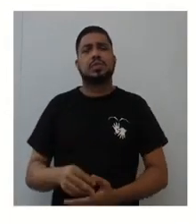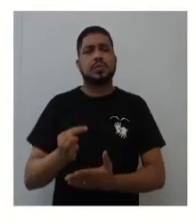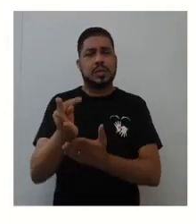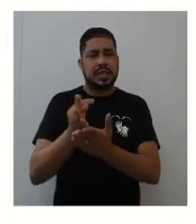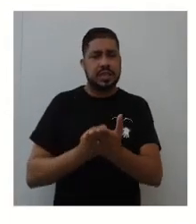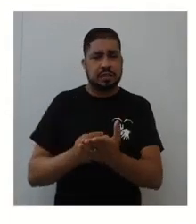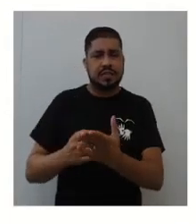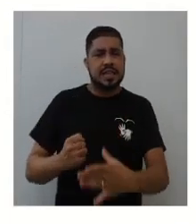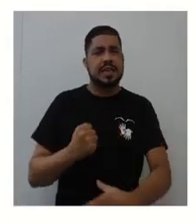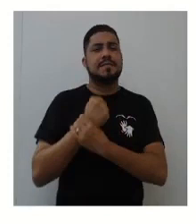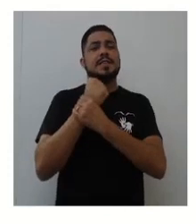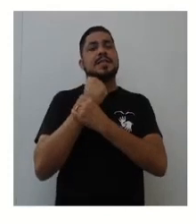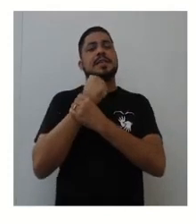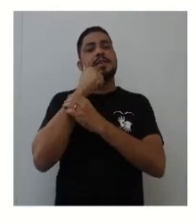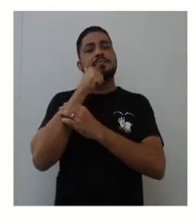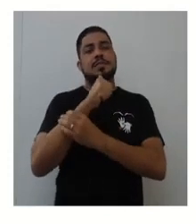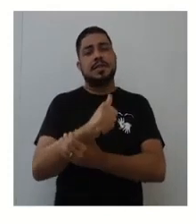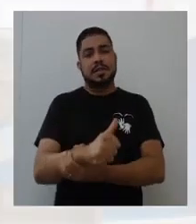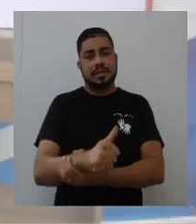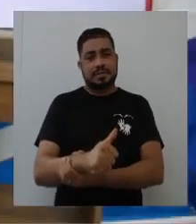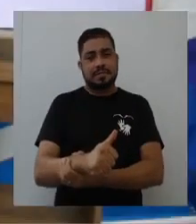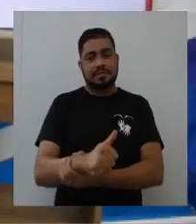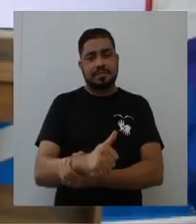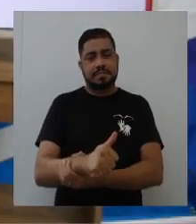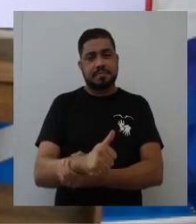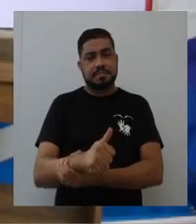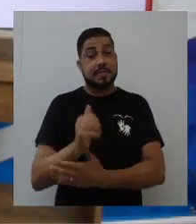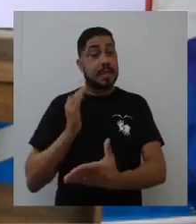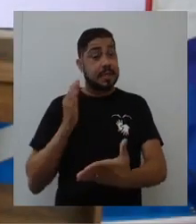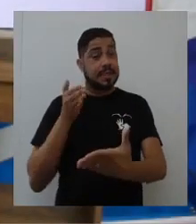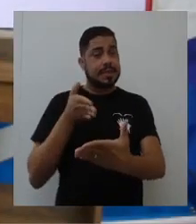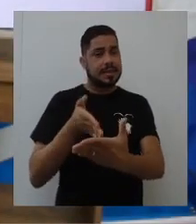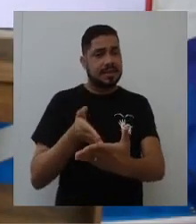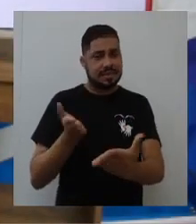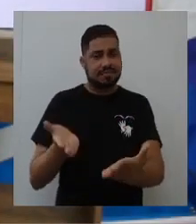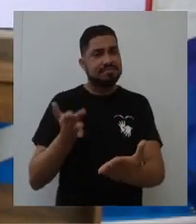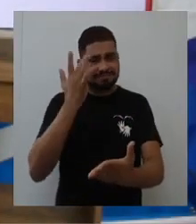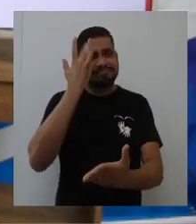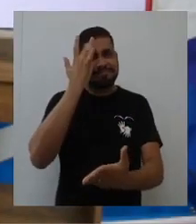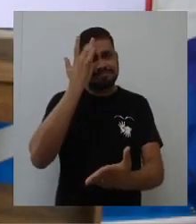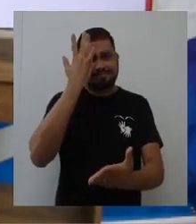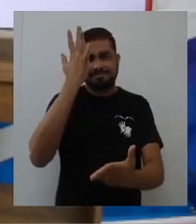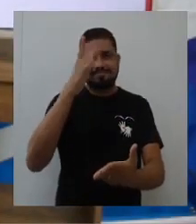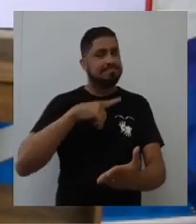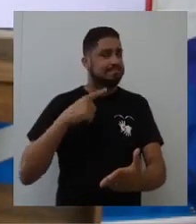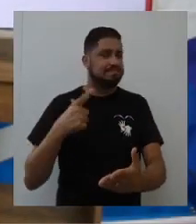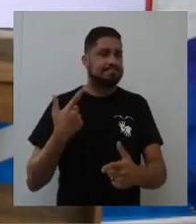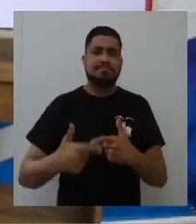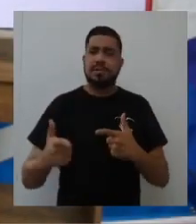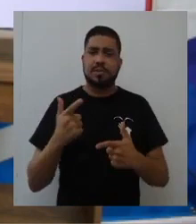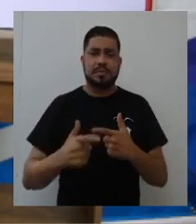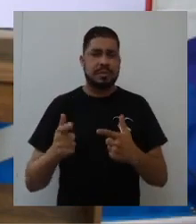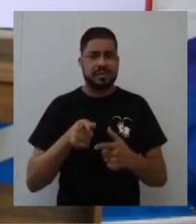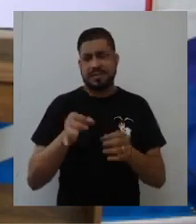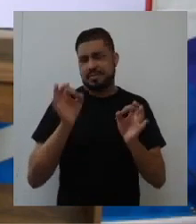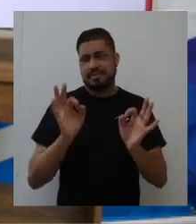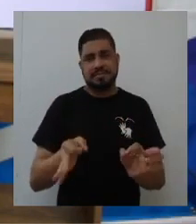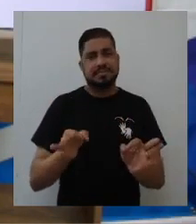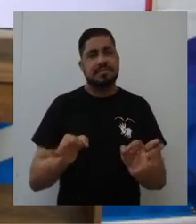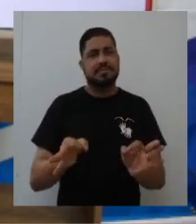as mulheres. Até aí, foi bem fácil. Não teve problema nenhum, você acertou a